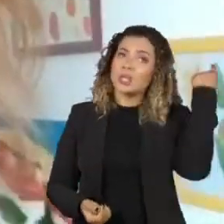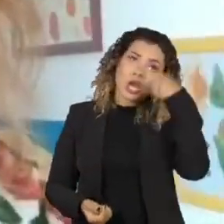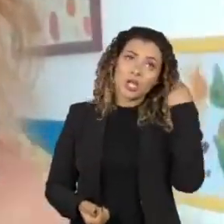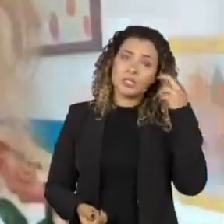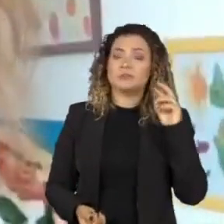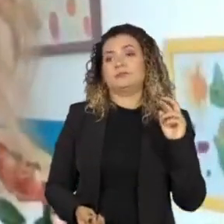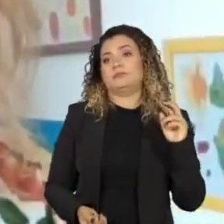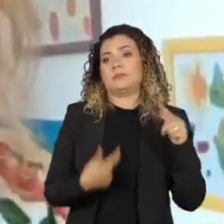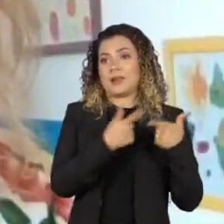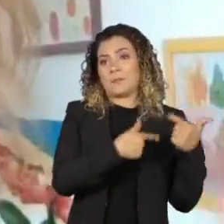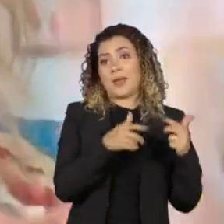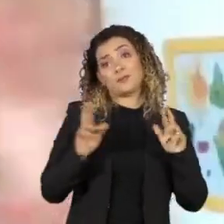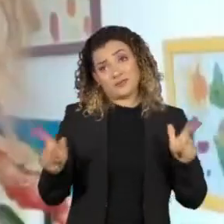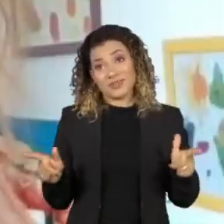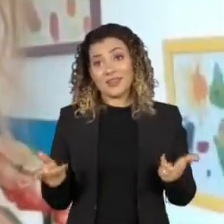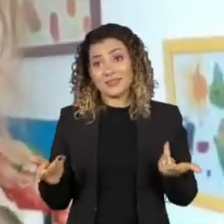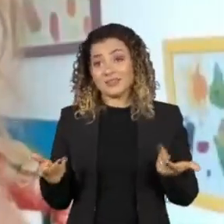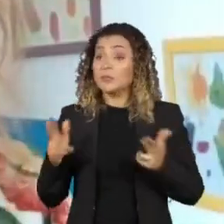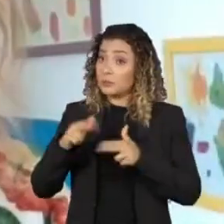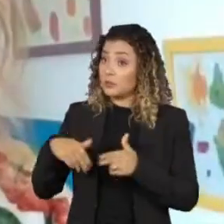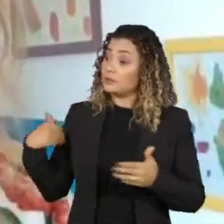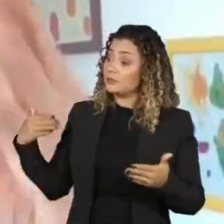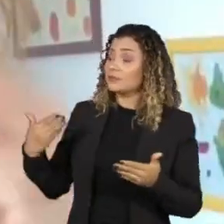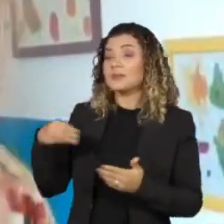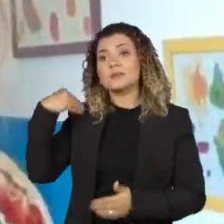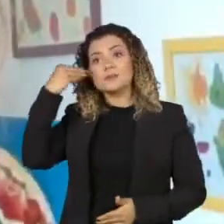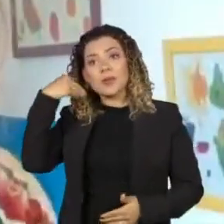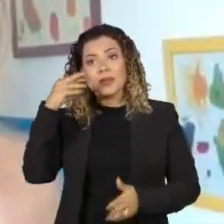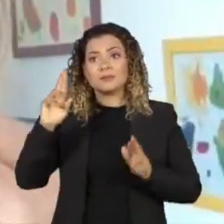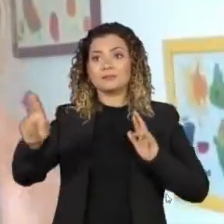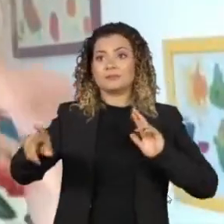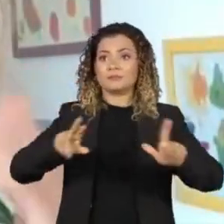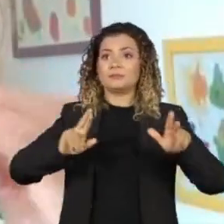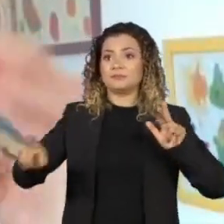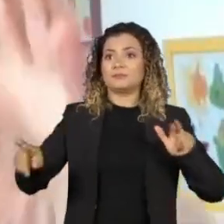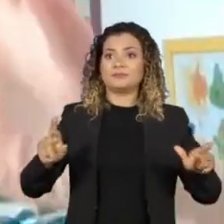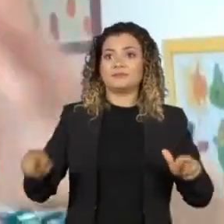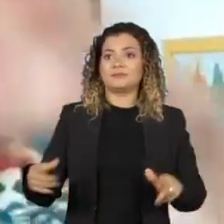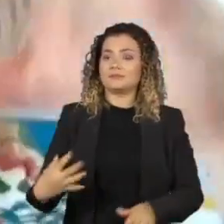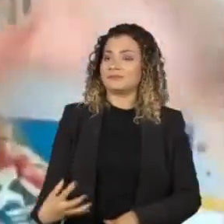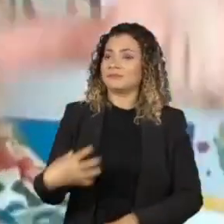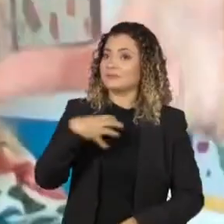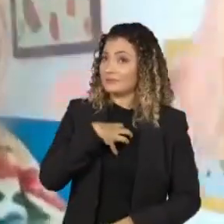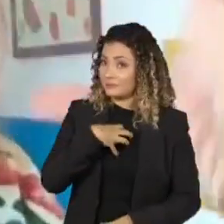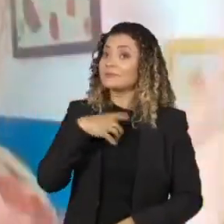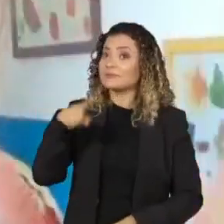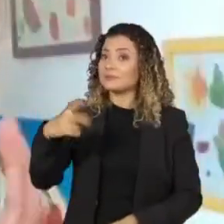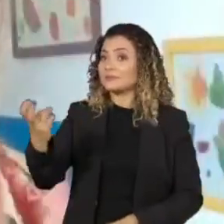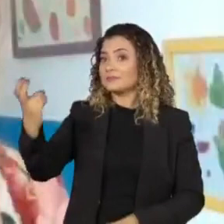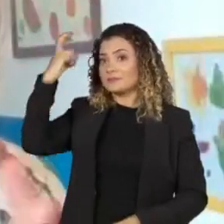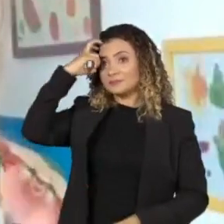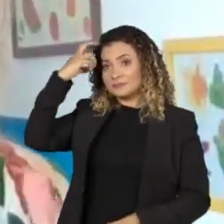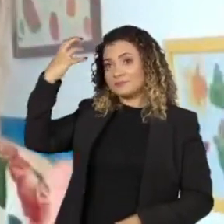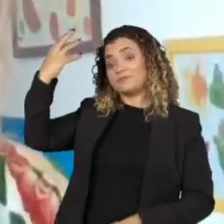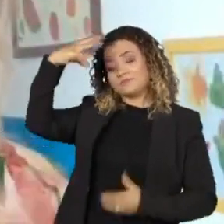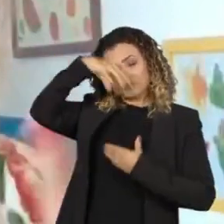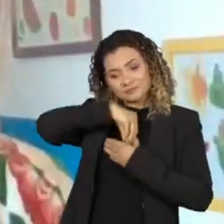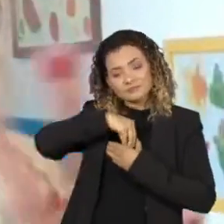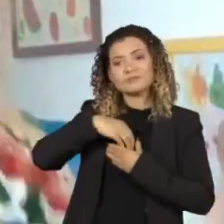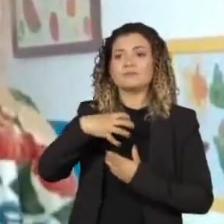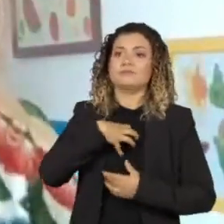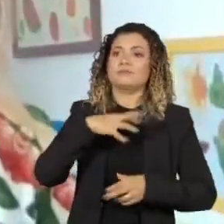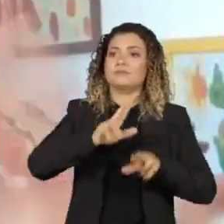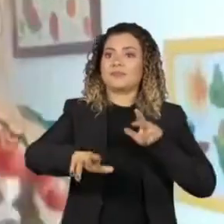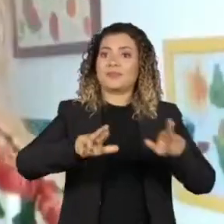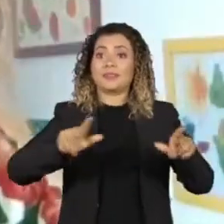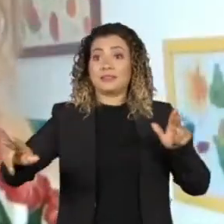dia. E por aí vai, né? Então, a experiência temporal do indivíduo, ela é muito marcada pelas culturas que